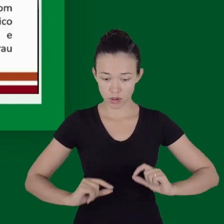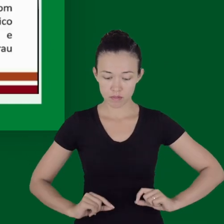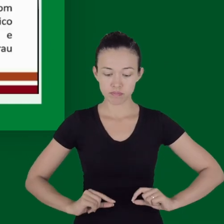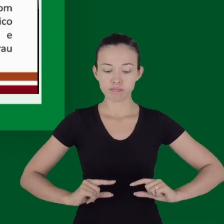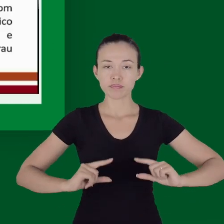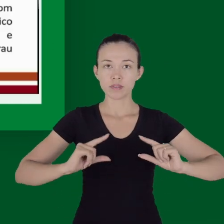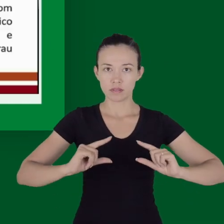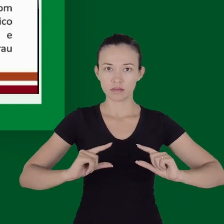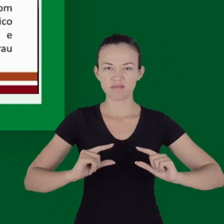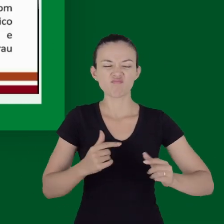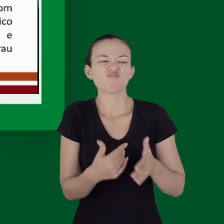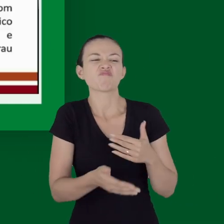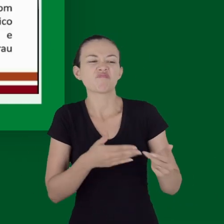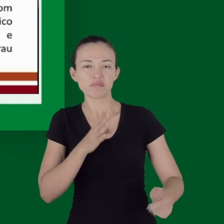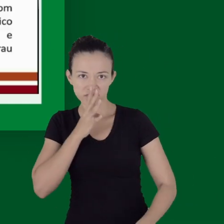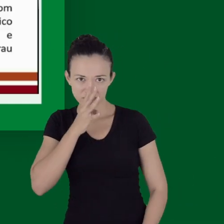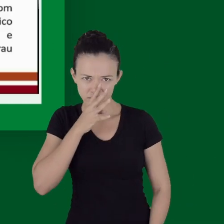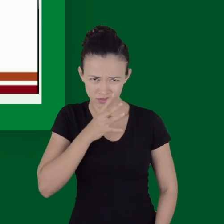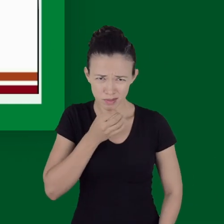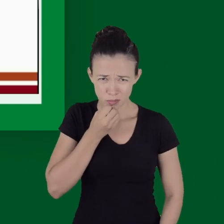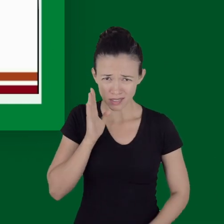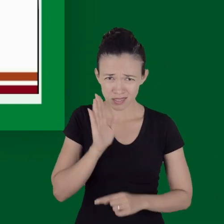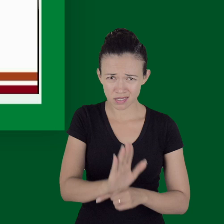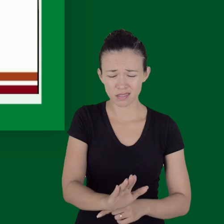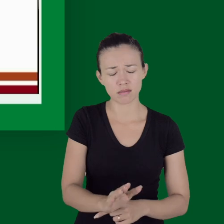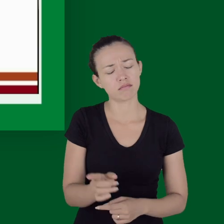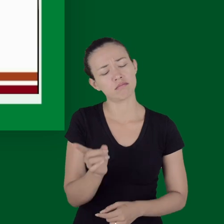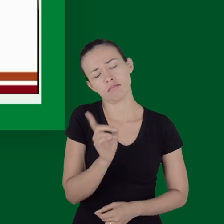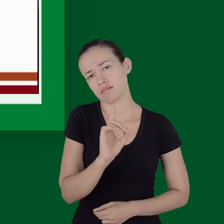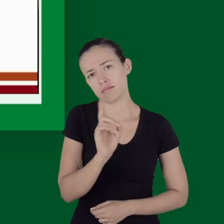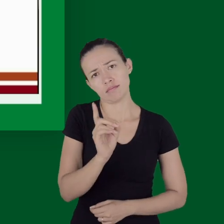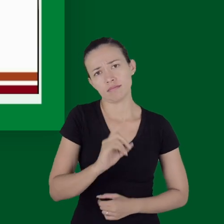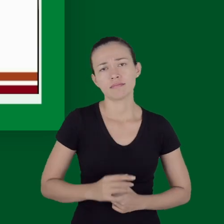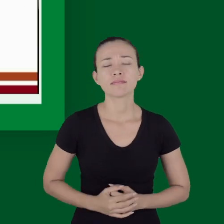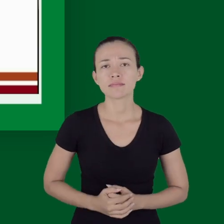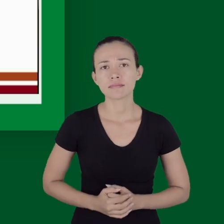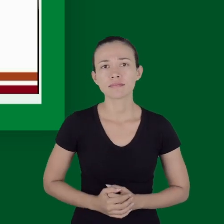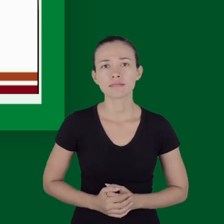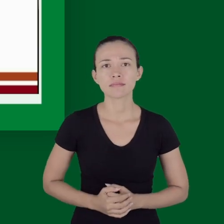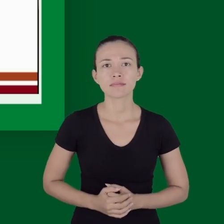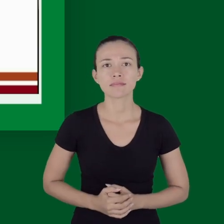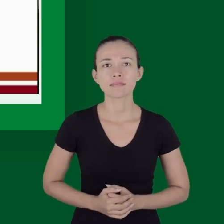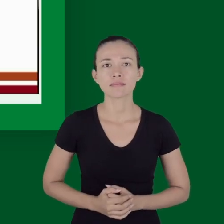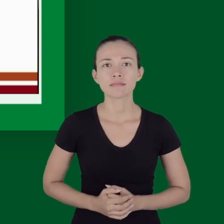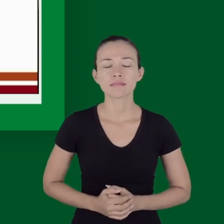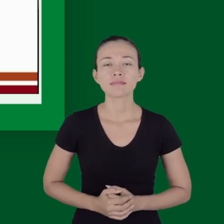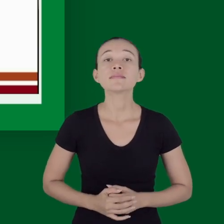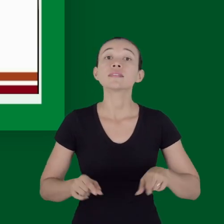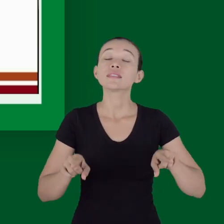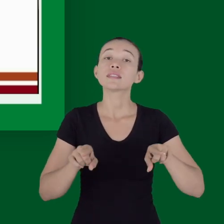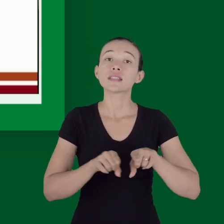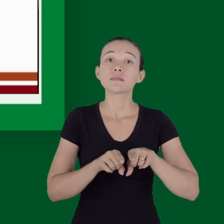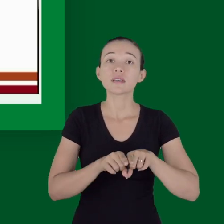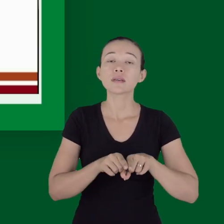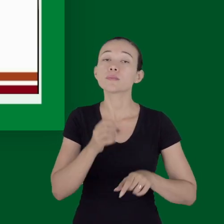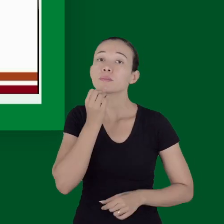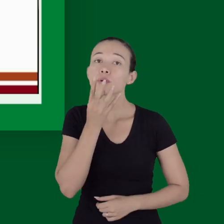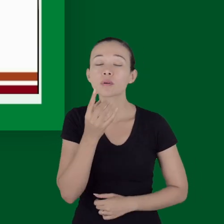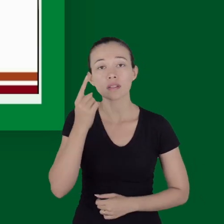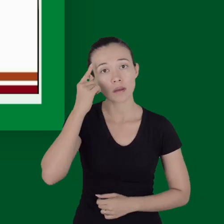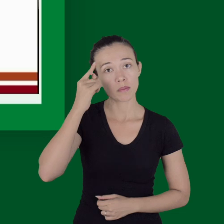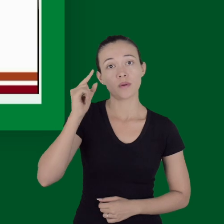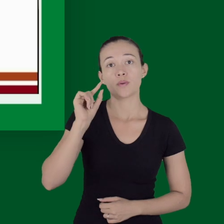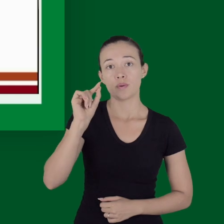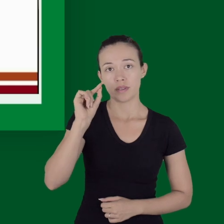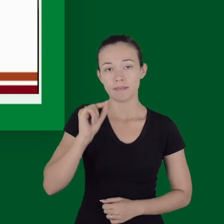pacientes né falando um pouco agora específico da reposição volêmica eh o que a gente sabe é que não há benefício